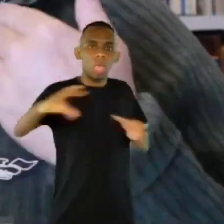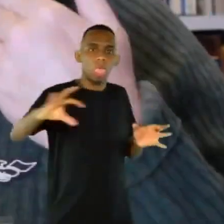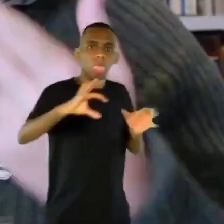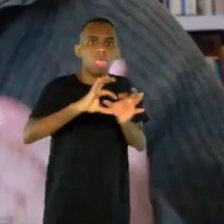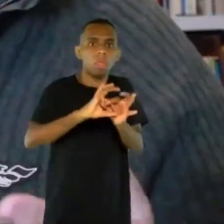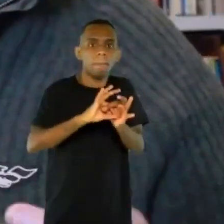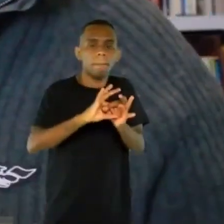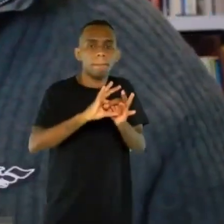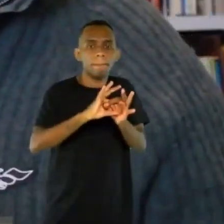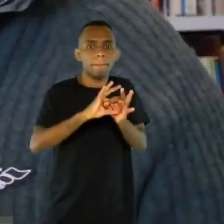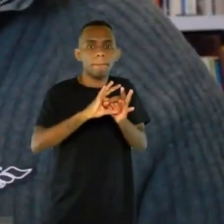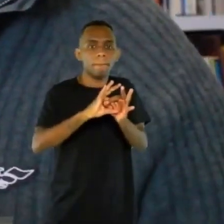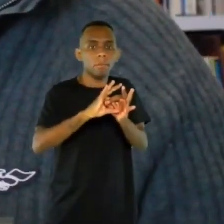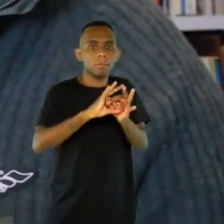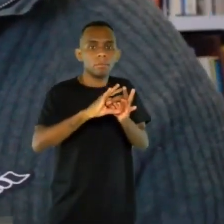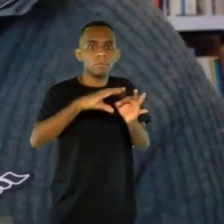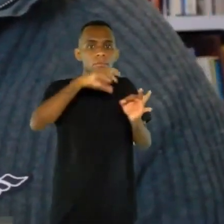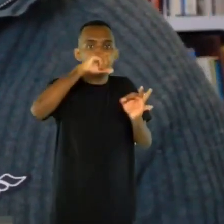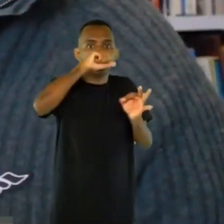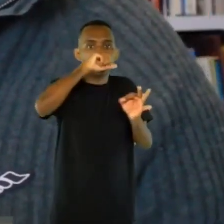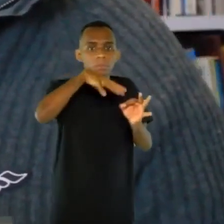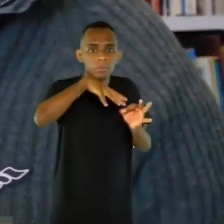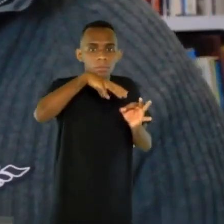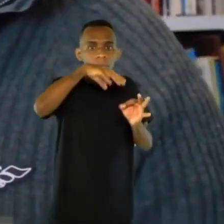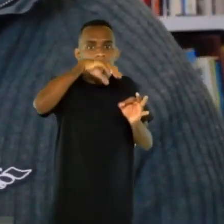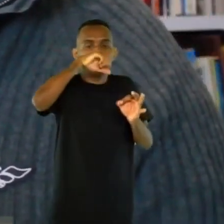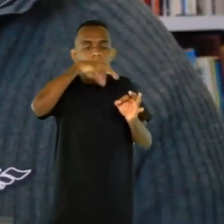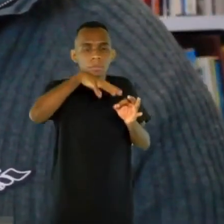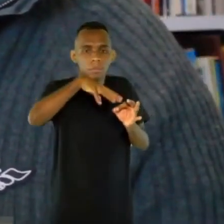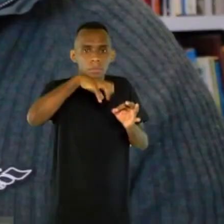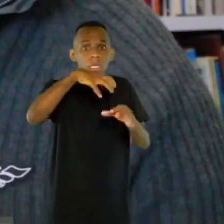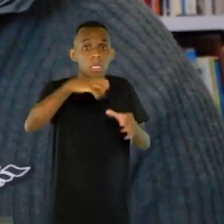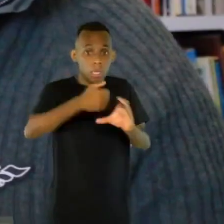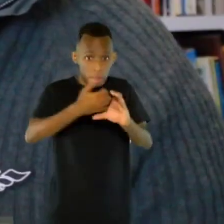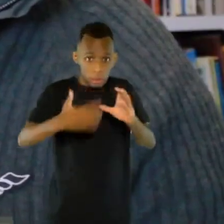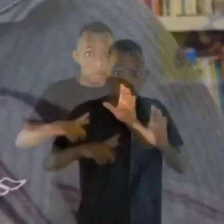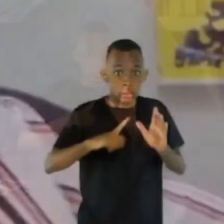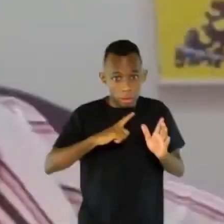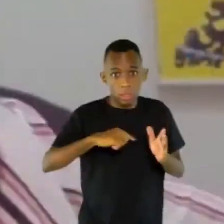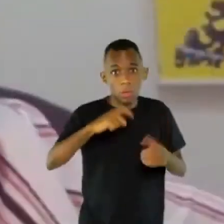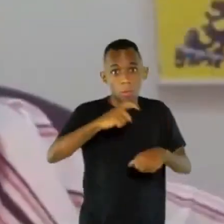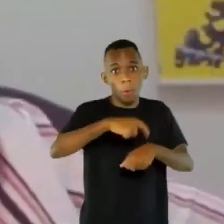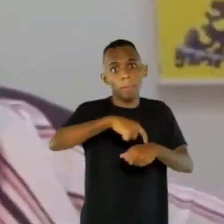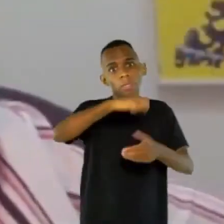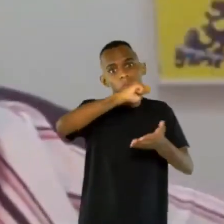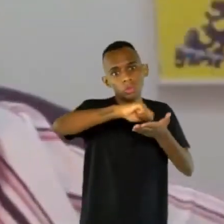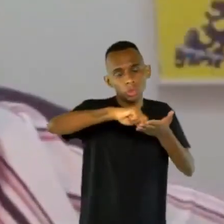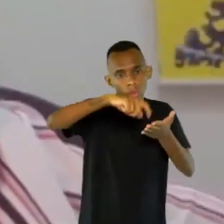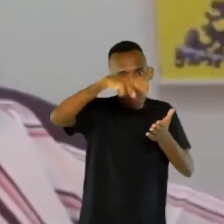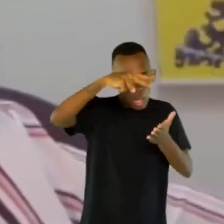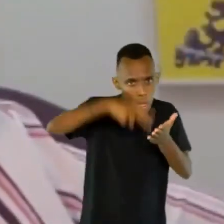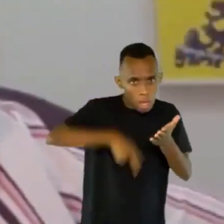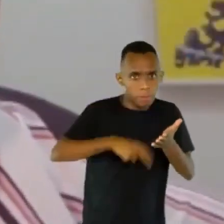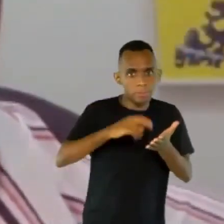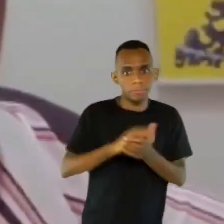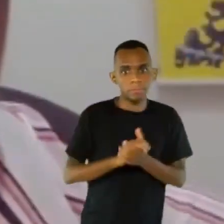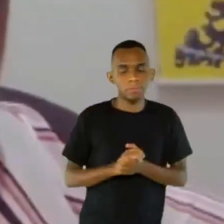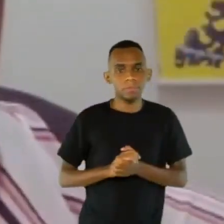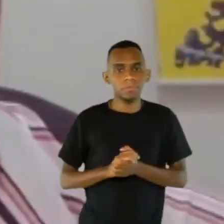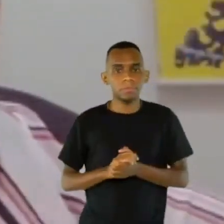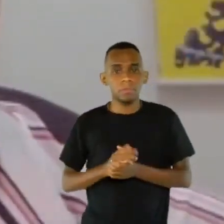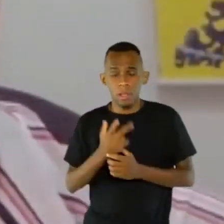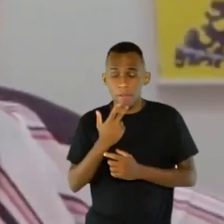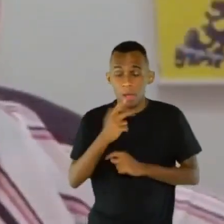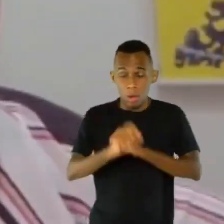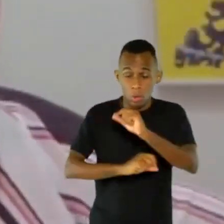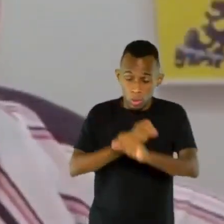escritor, a sua respiração. Eu acho que você conseguiu com isso. É verdade. Você sabe que o Coetzee, ele fala o seguinte, olha, quando você